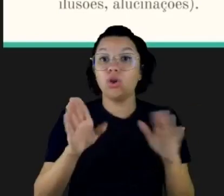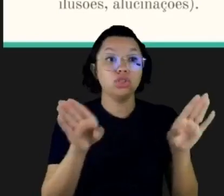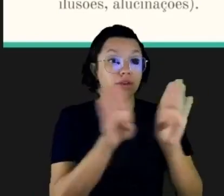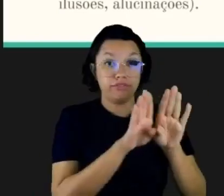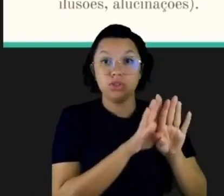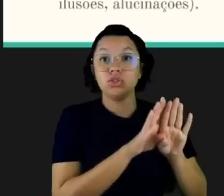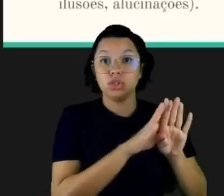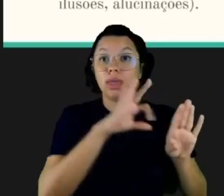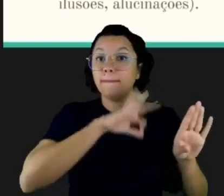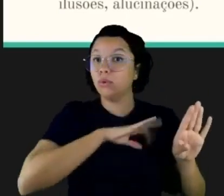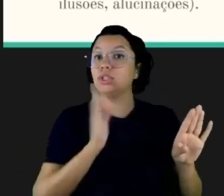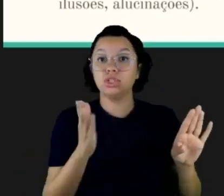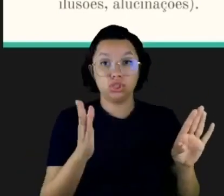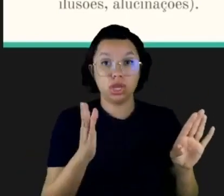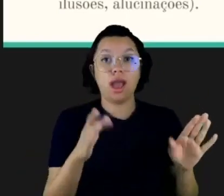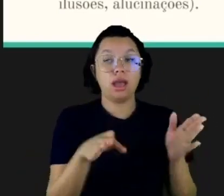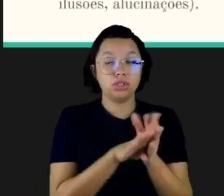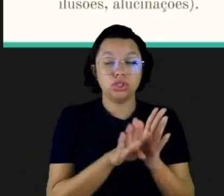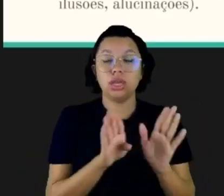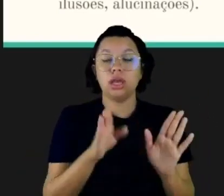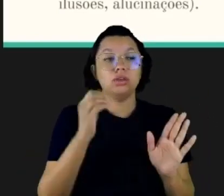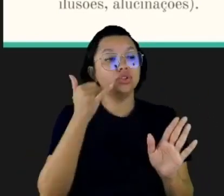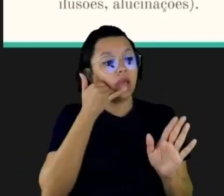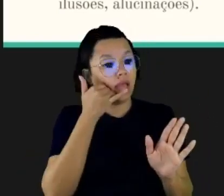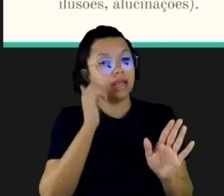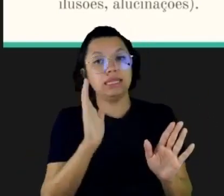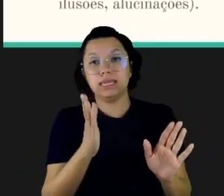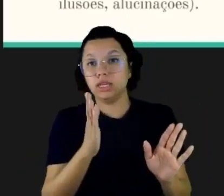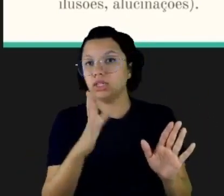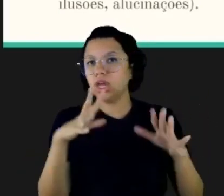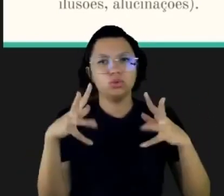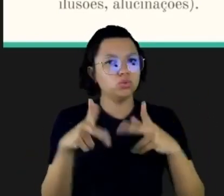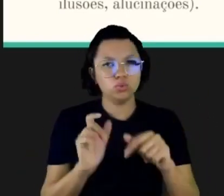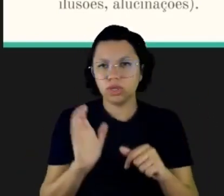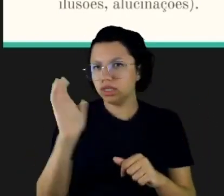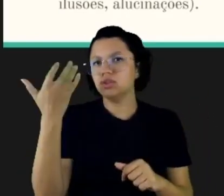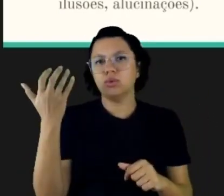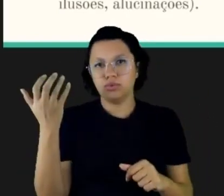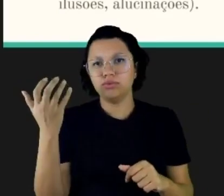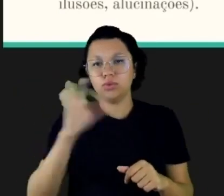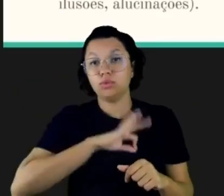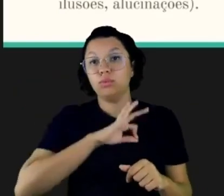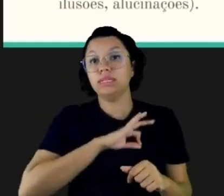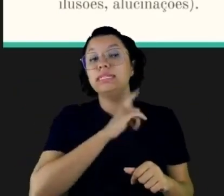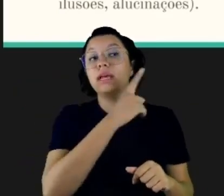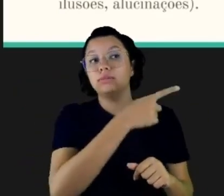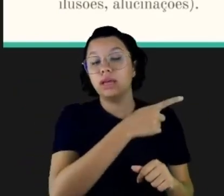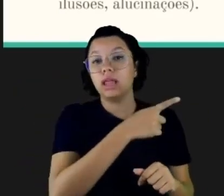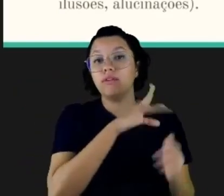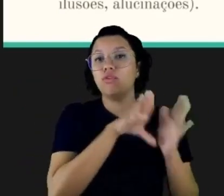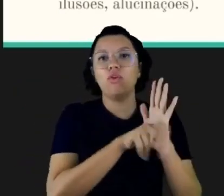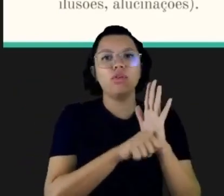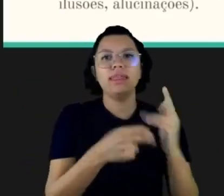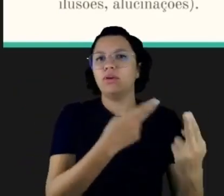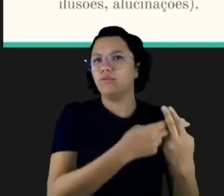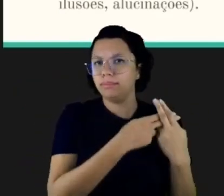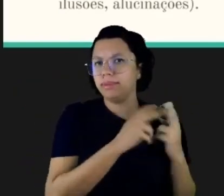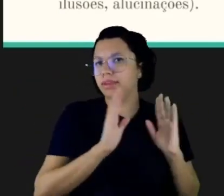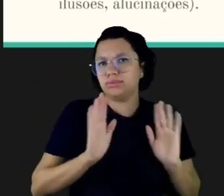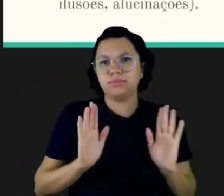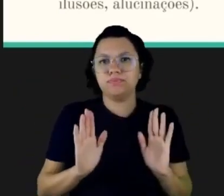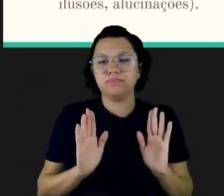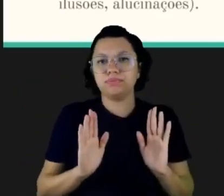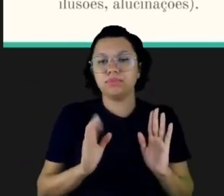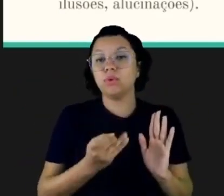chegando, eu já liguei para a polícia, já está tudo resolvido, o policial está lá fora, o ladrão já foi preso. Quanto mais eu